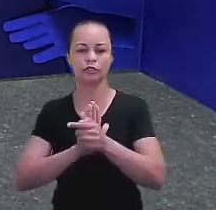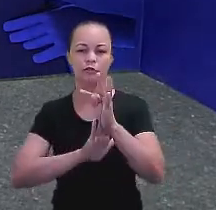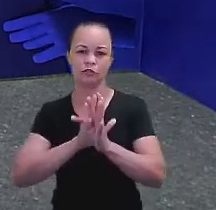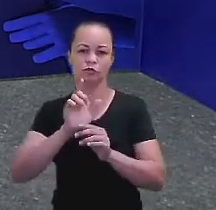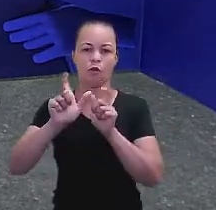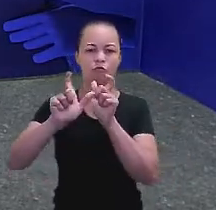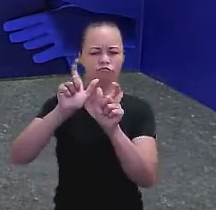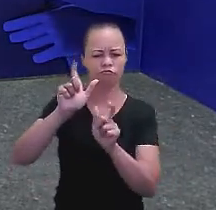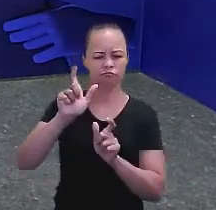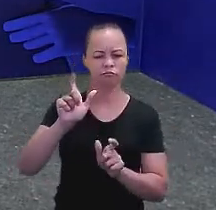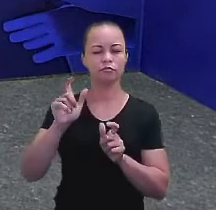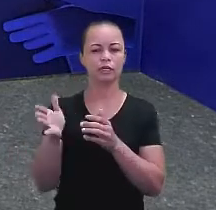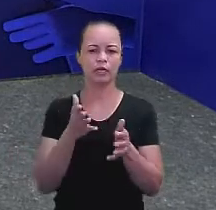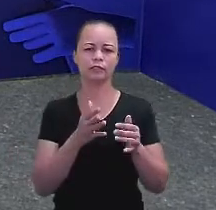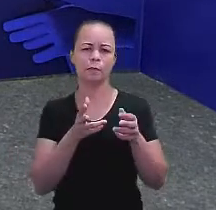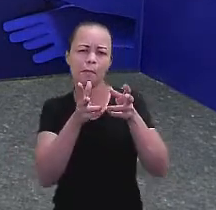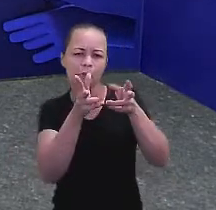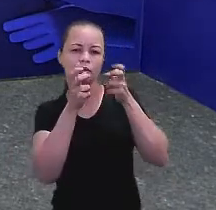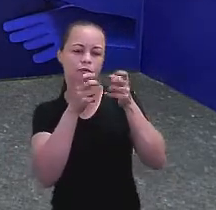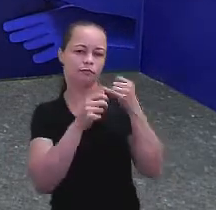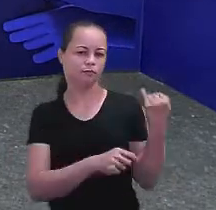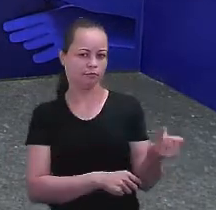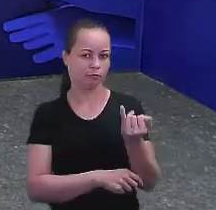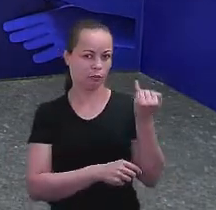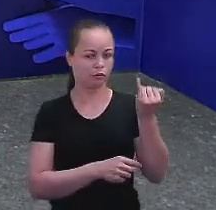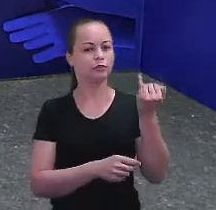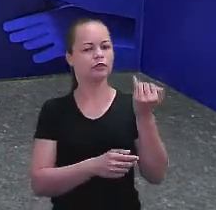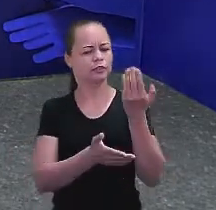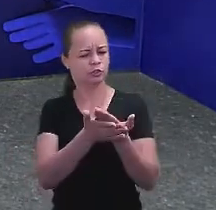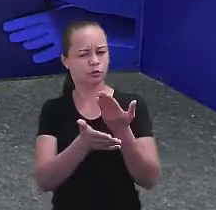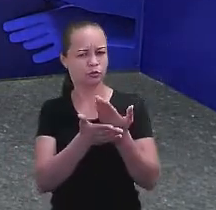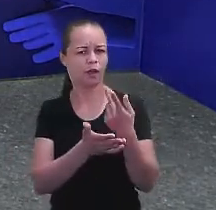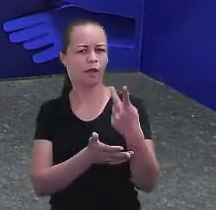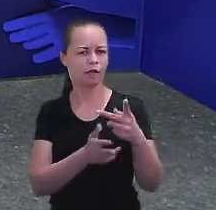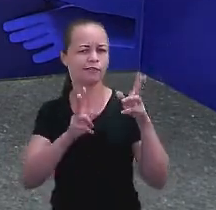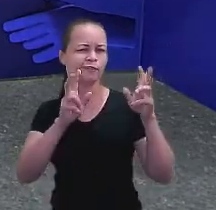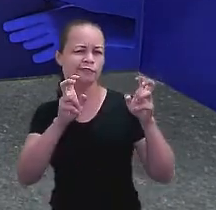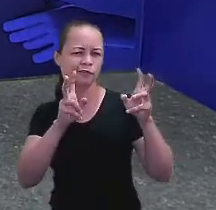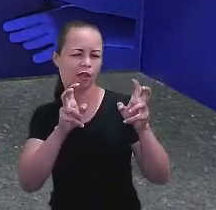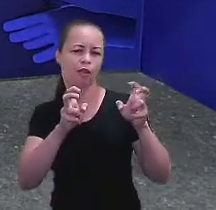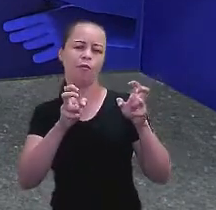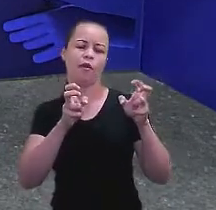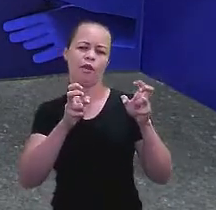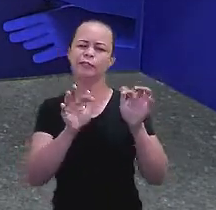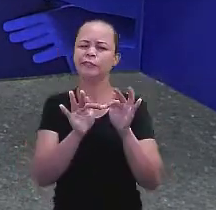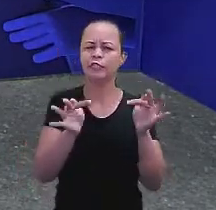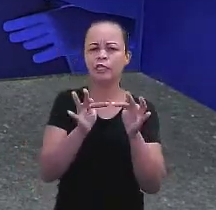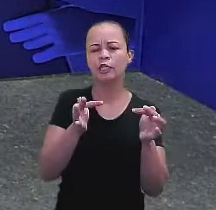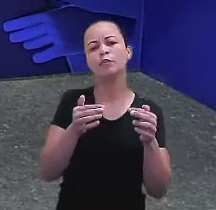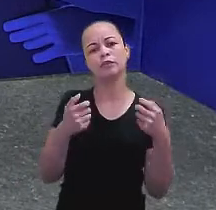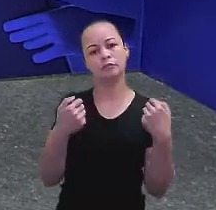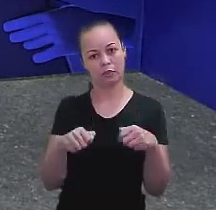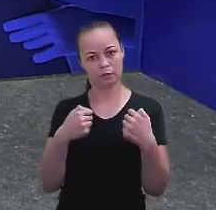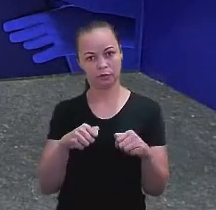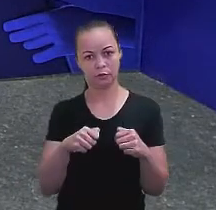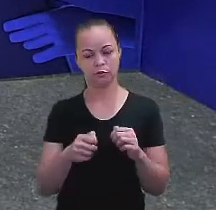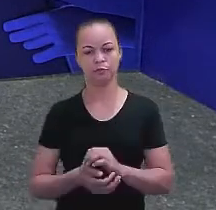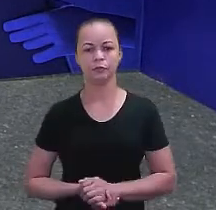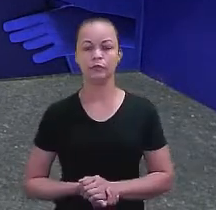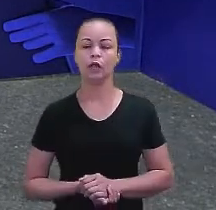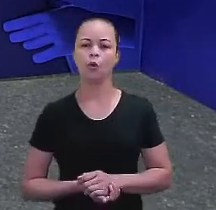verbete. Percebemos a importância de estudar esse assunto tão simples, mas também tão necessário. Conhecemos aí